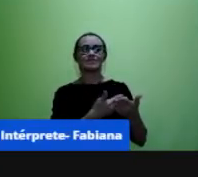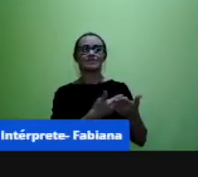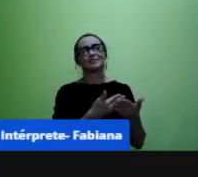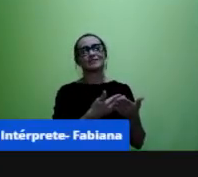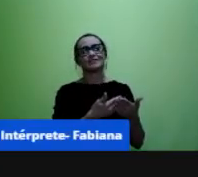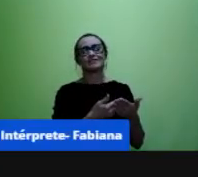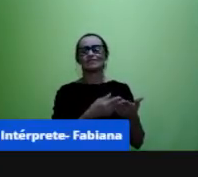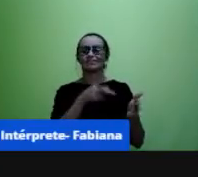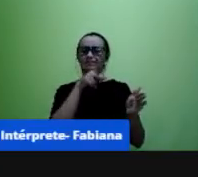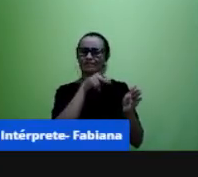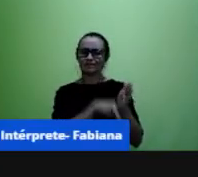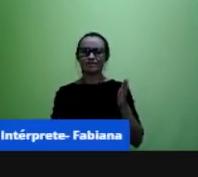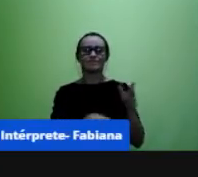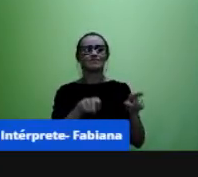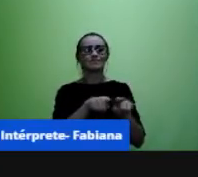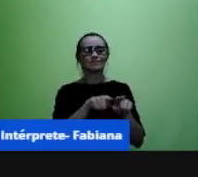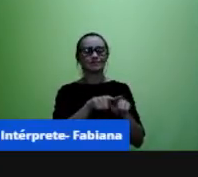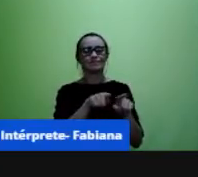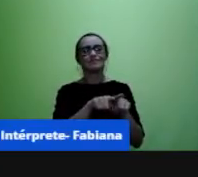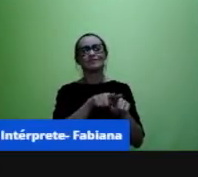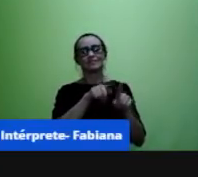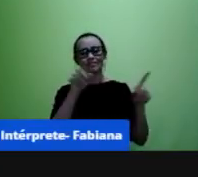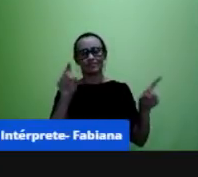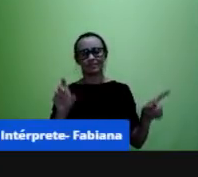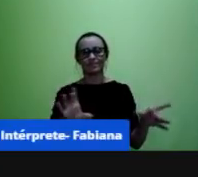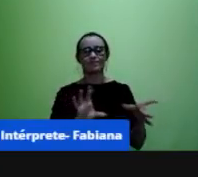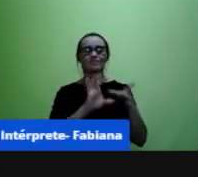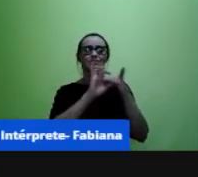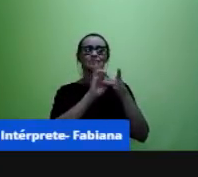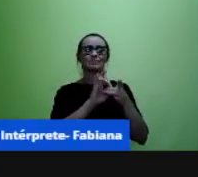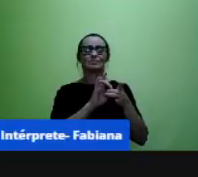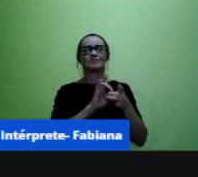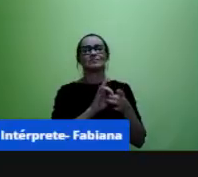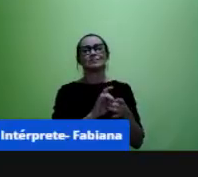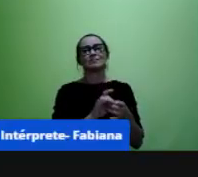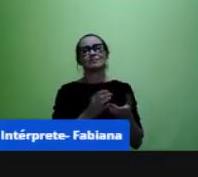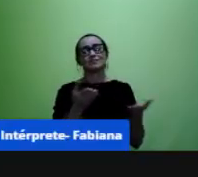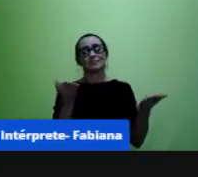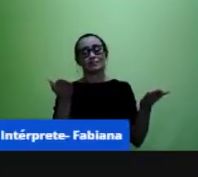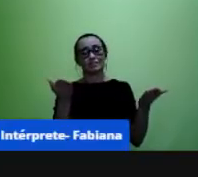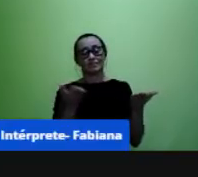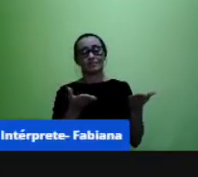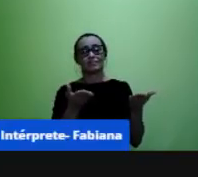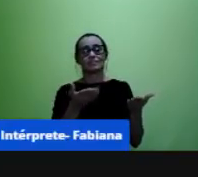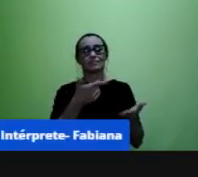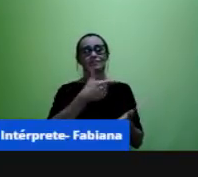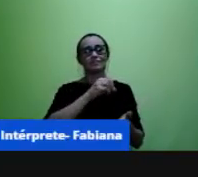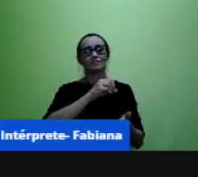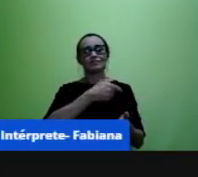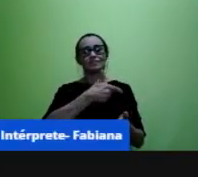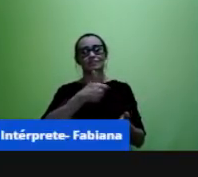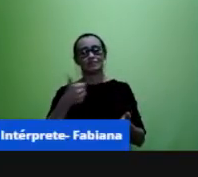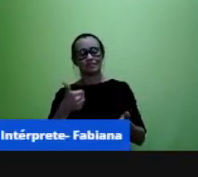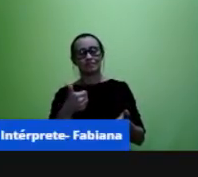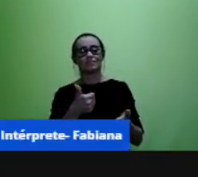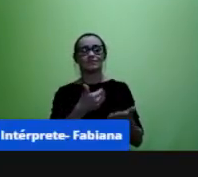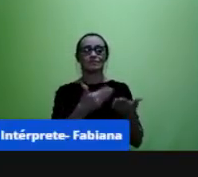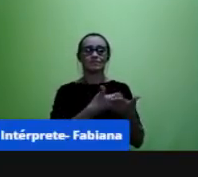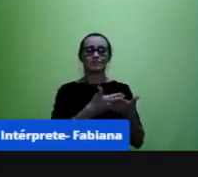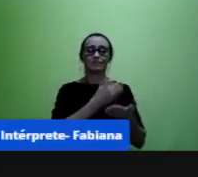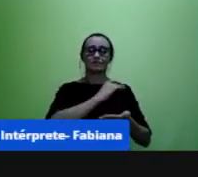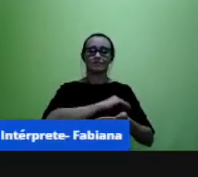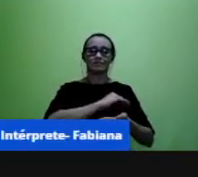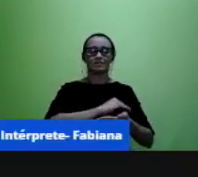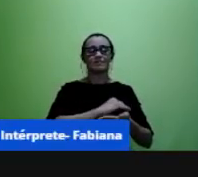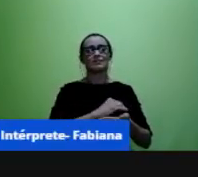cadernos. Esse ano, como o caderno está sendo encaminhado pela CEMED, então o planejamento é feito em cima das atividades, e aí